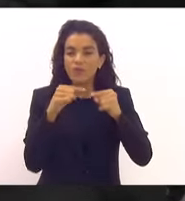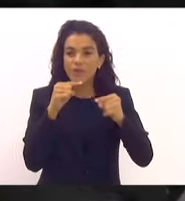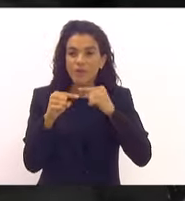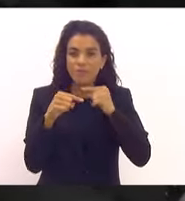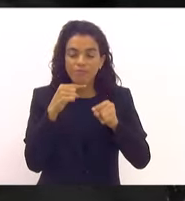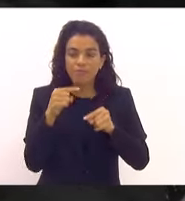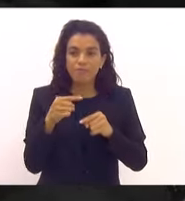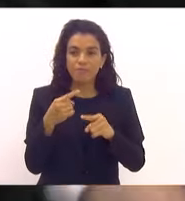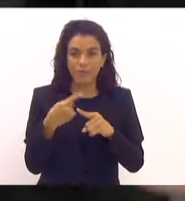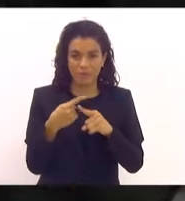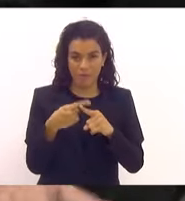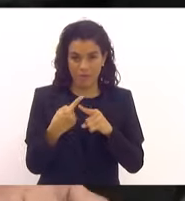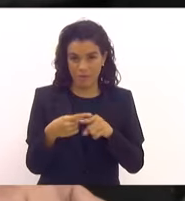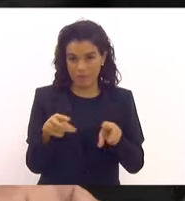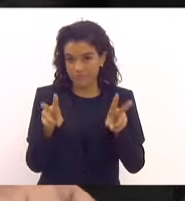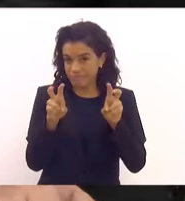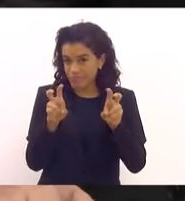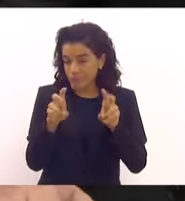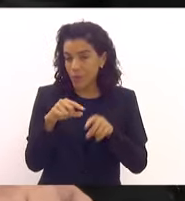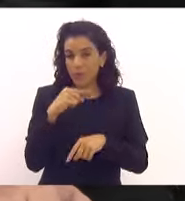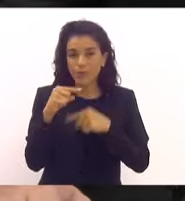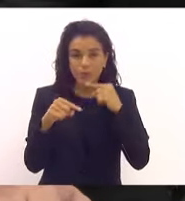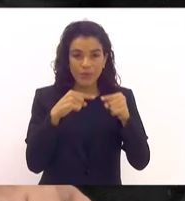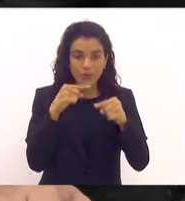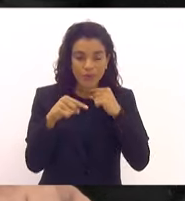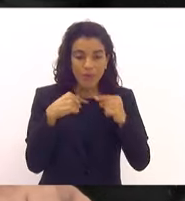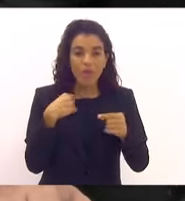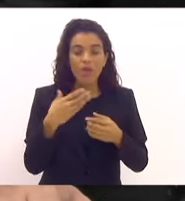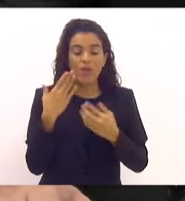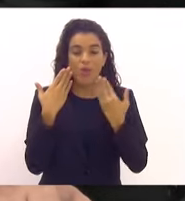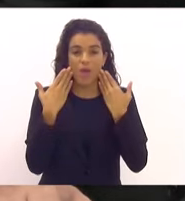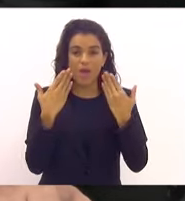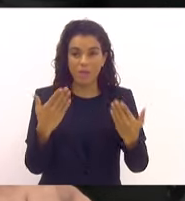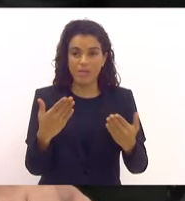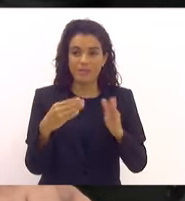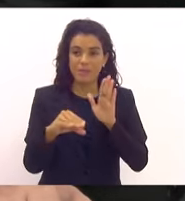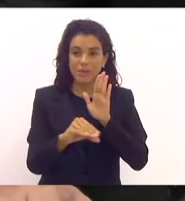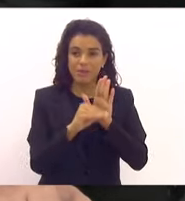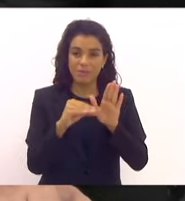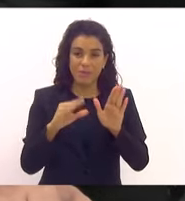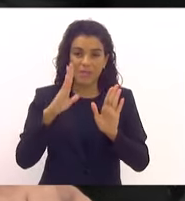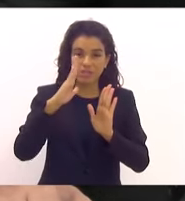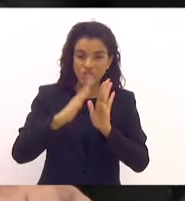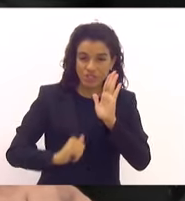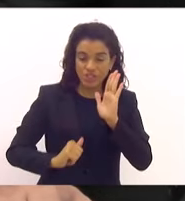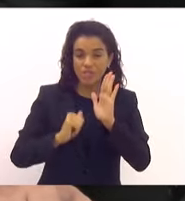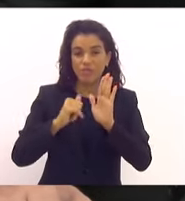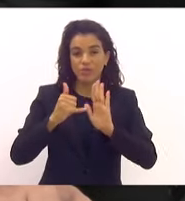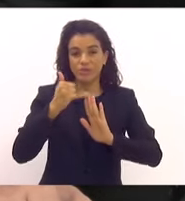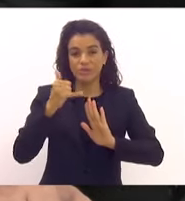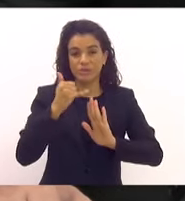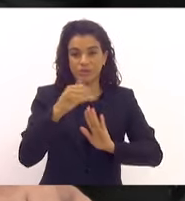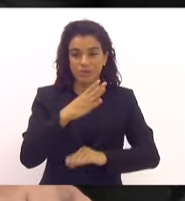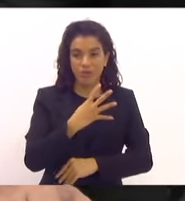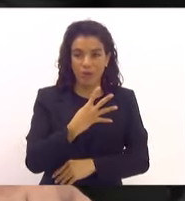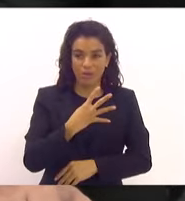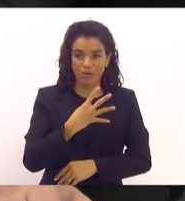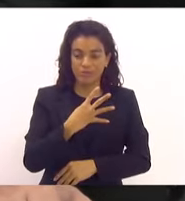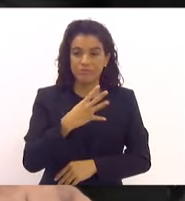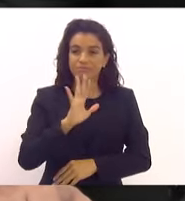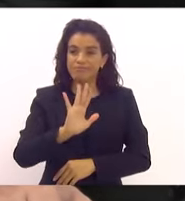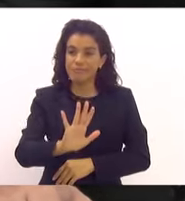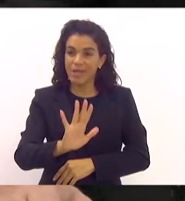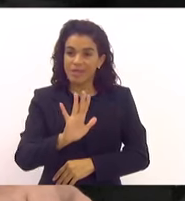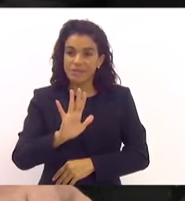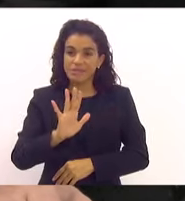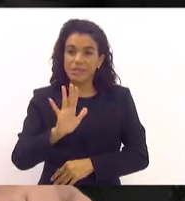porque, em função dessas dúvidas, eu apresentei uma emenda suprimindo o inciso do artigo 4º, mas que